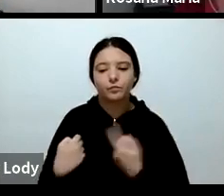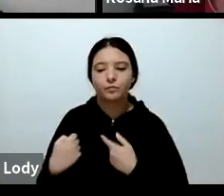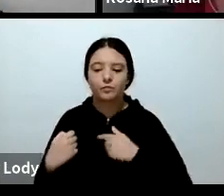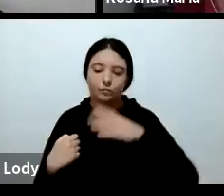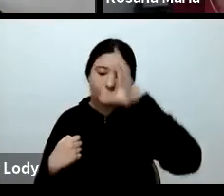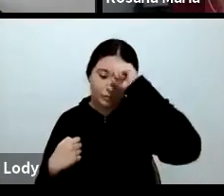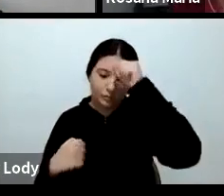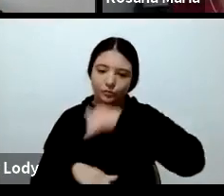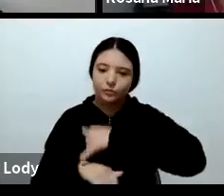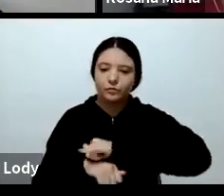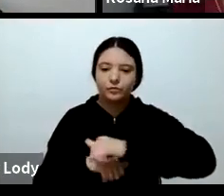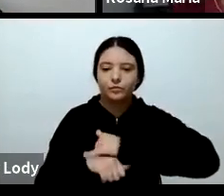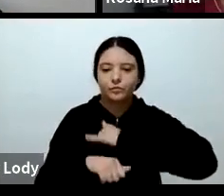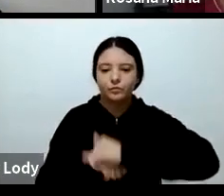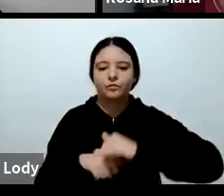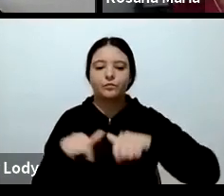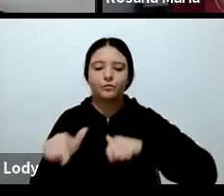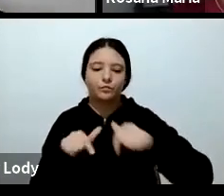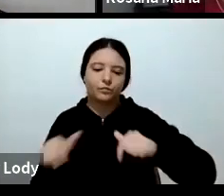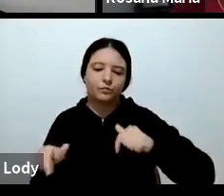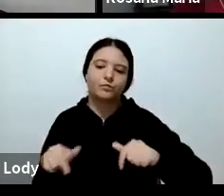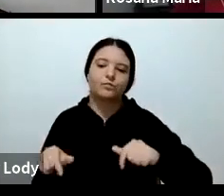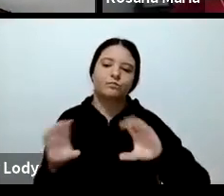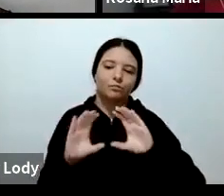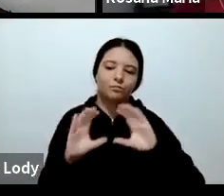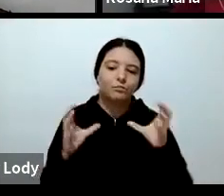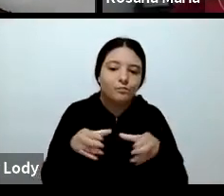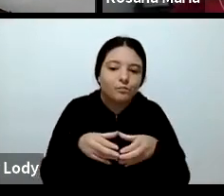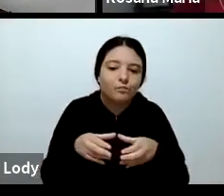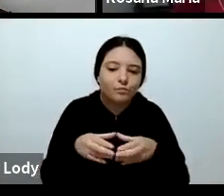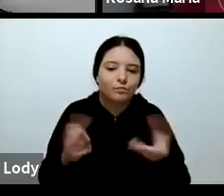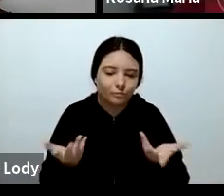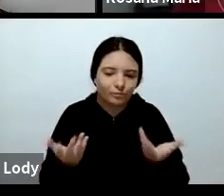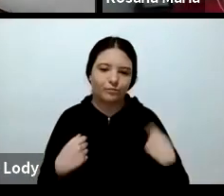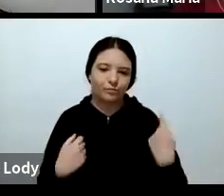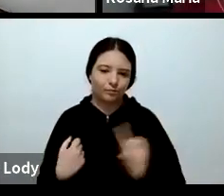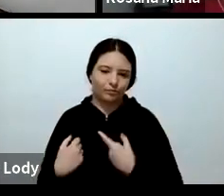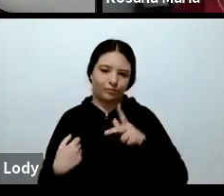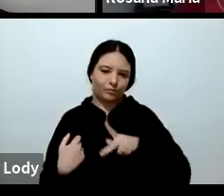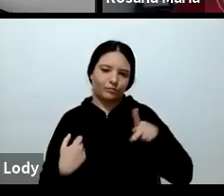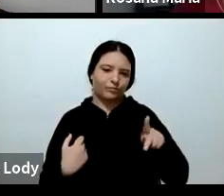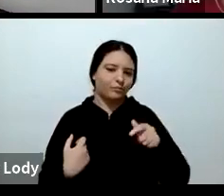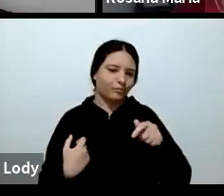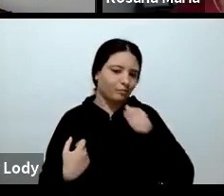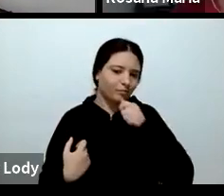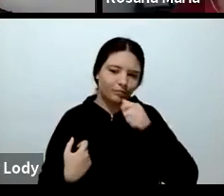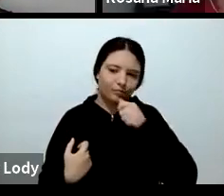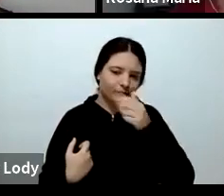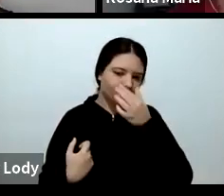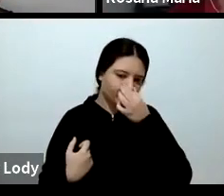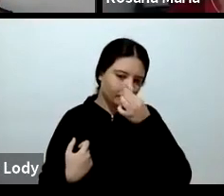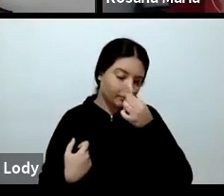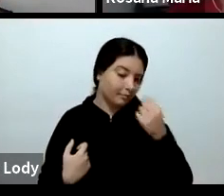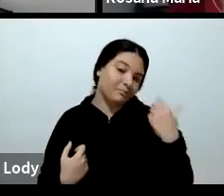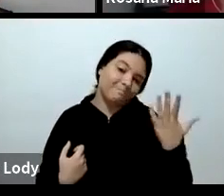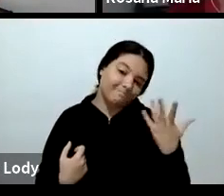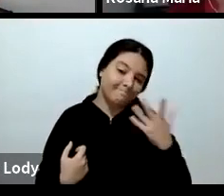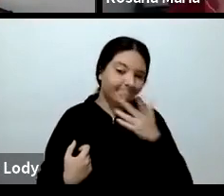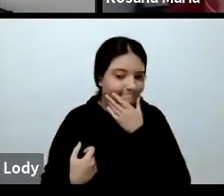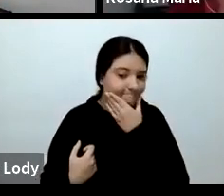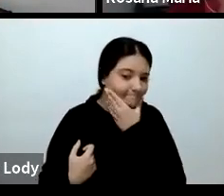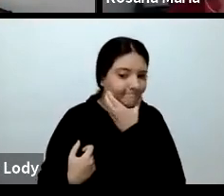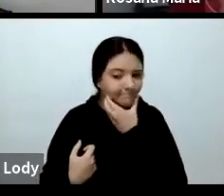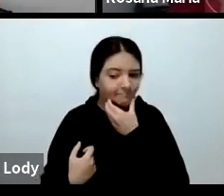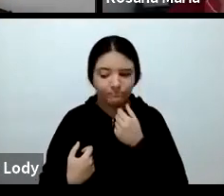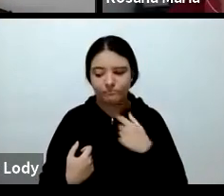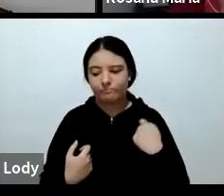e coletivamente. E eu acho que a gente ainda, enquanto professor, a gente ainda não... Quer dizer, a gente aqui talvez um pouco melhor,